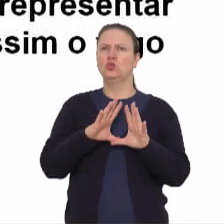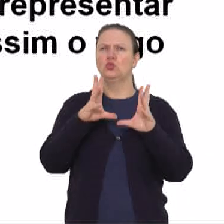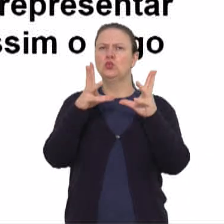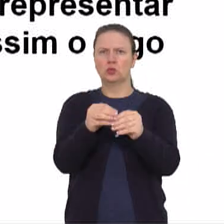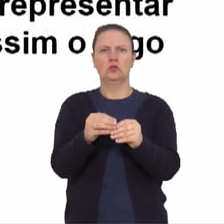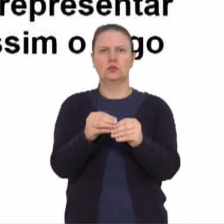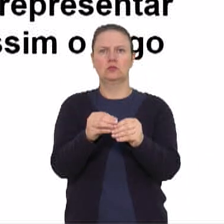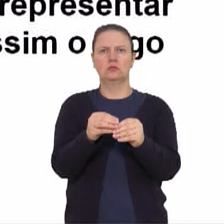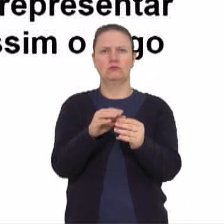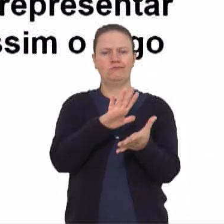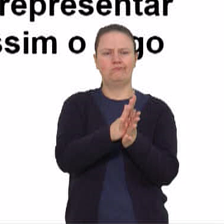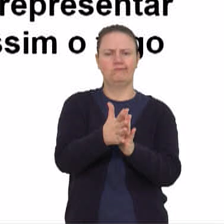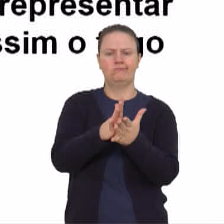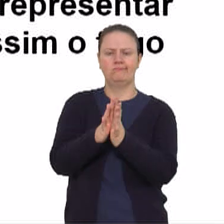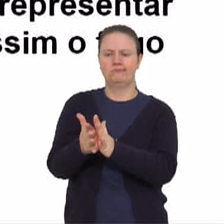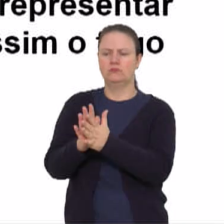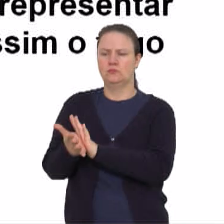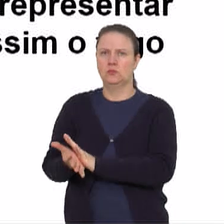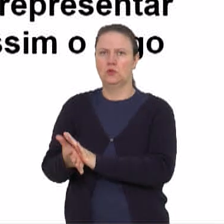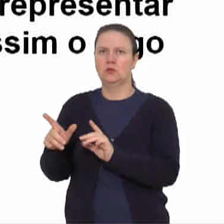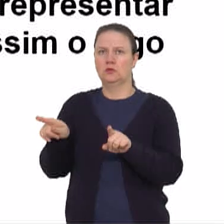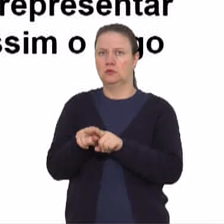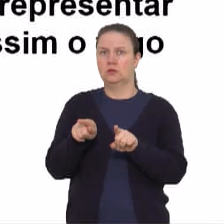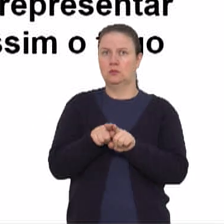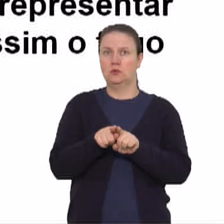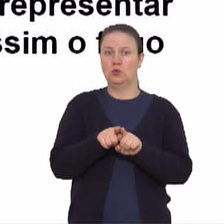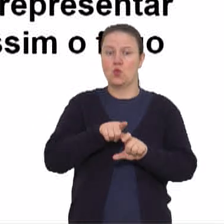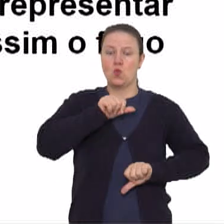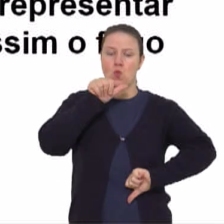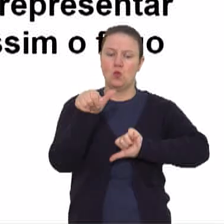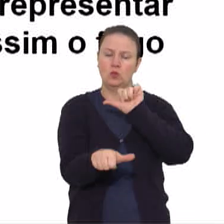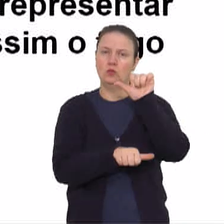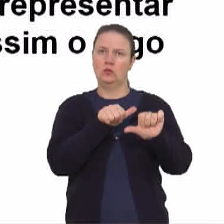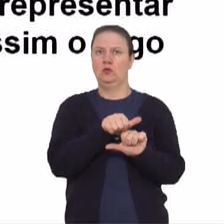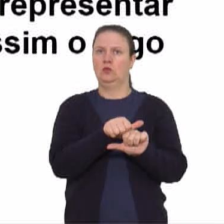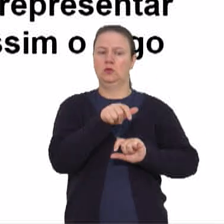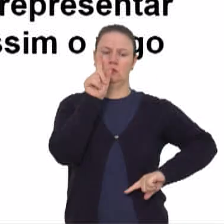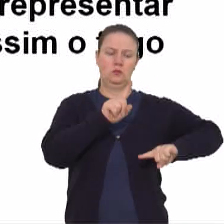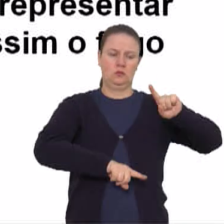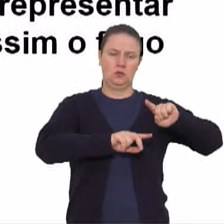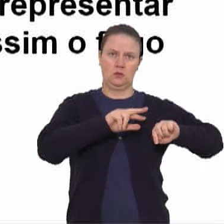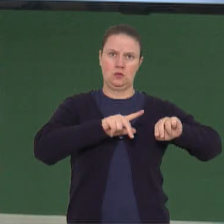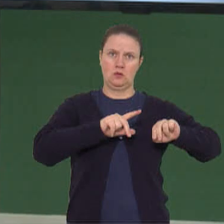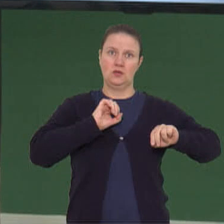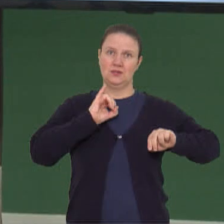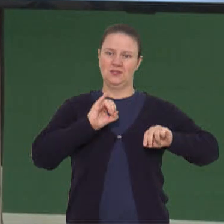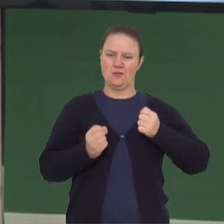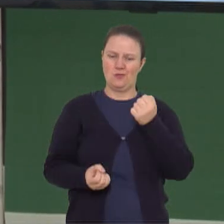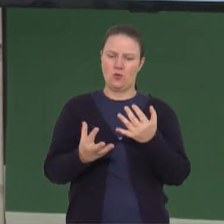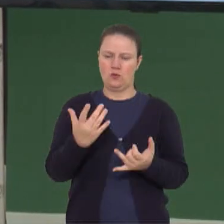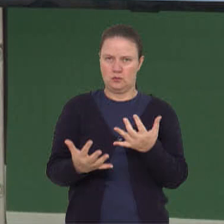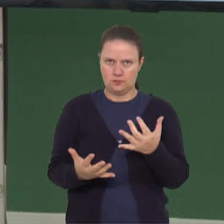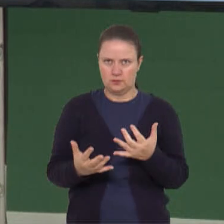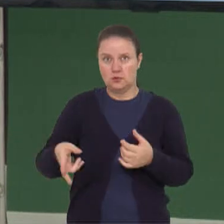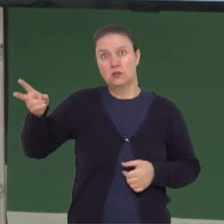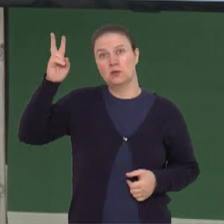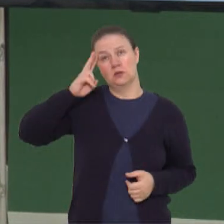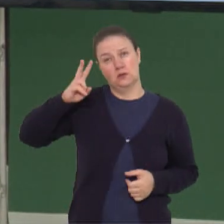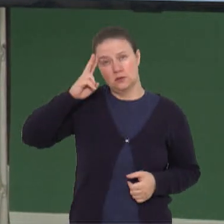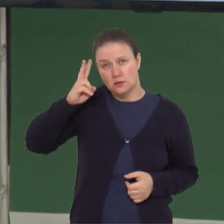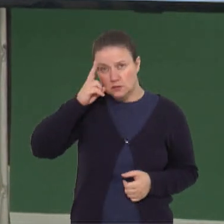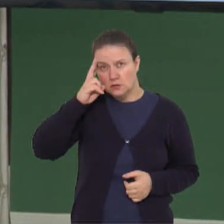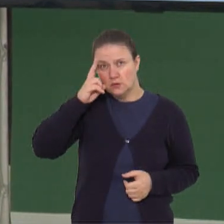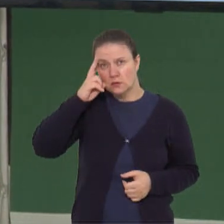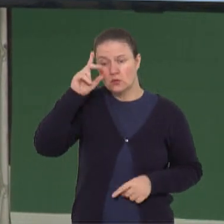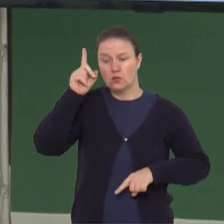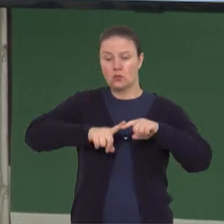fogo. Tudo vem a ser outra coisa ao passar pelo fogo. Então, pessoal, lembre-se, o